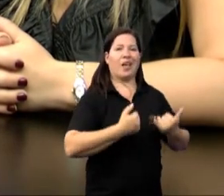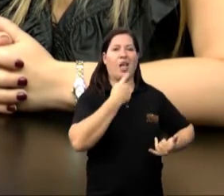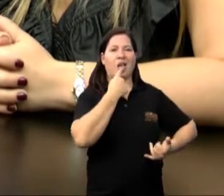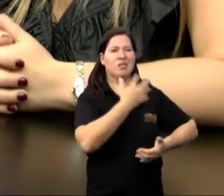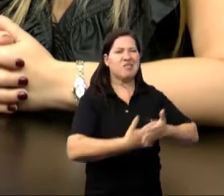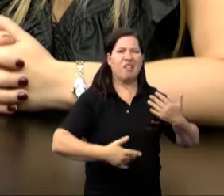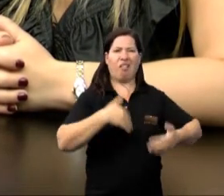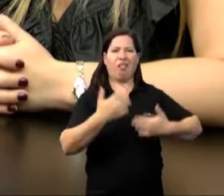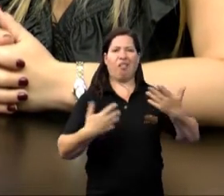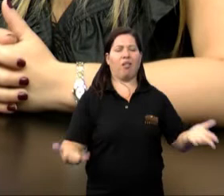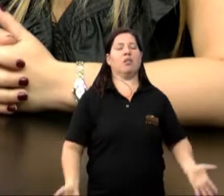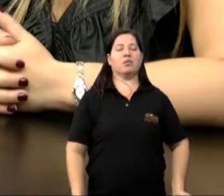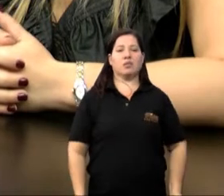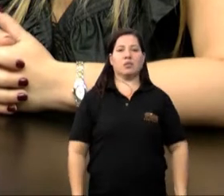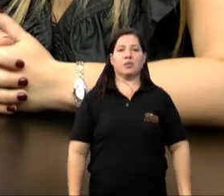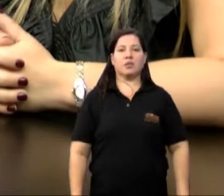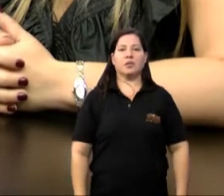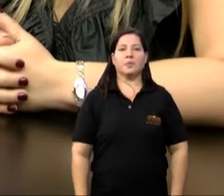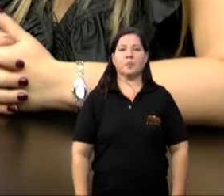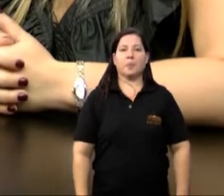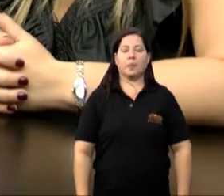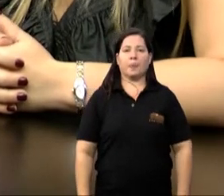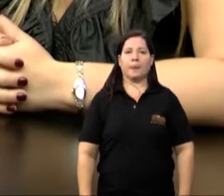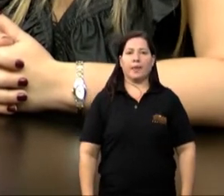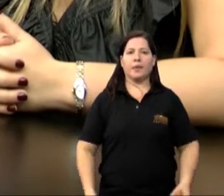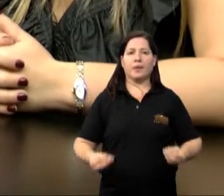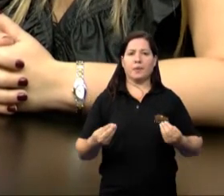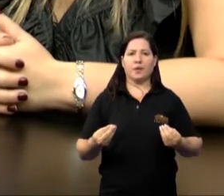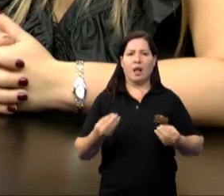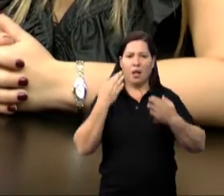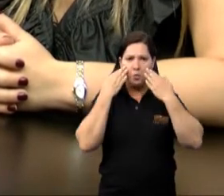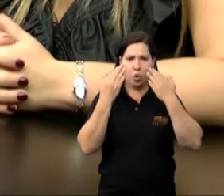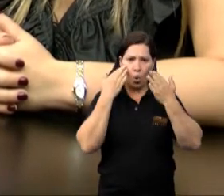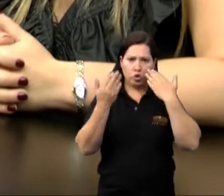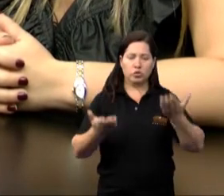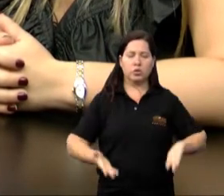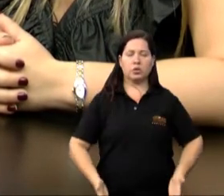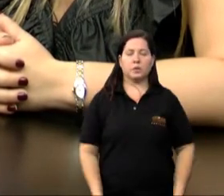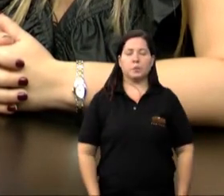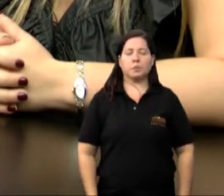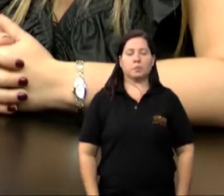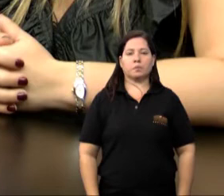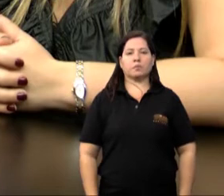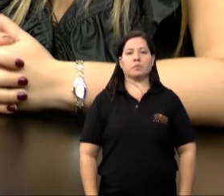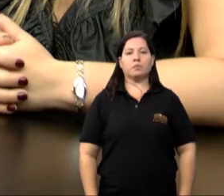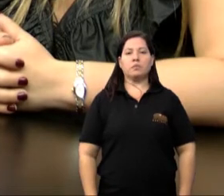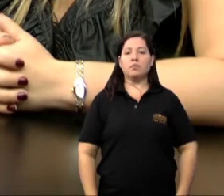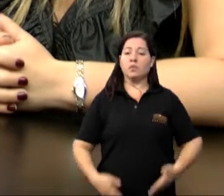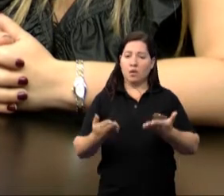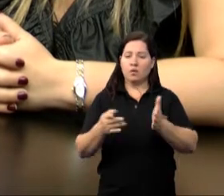etc. e tal. Isso já caímos numa área que teremos que ir para o lado da psicologia. Eu queria ver com